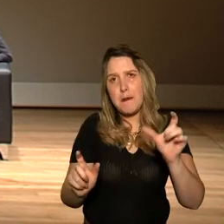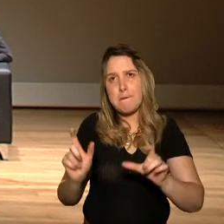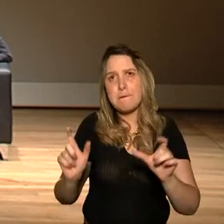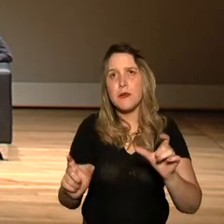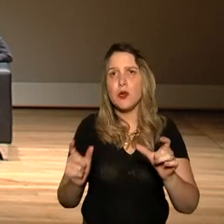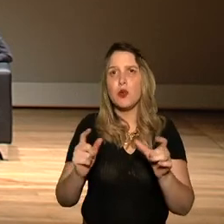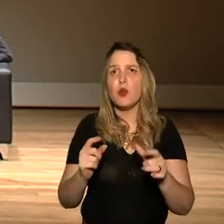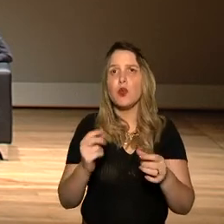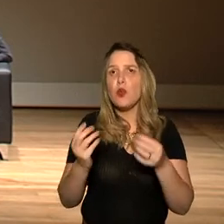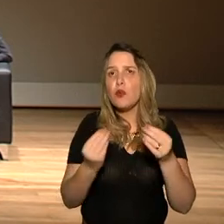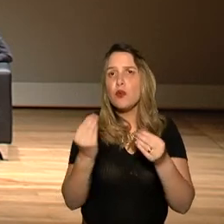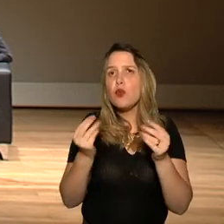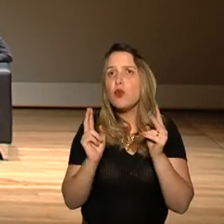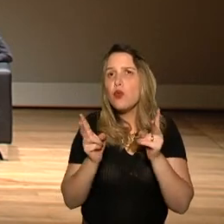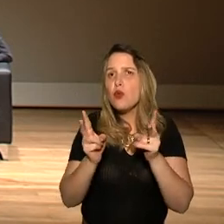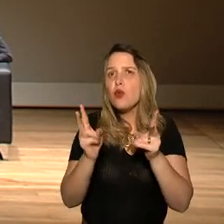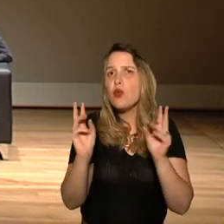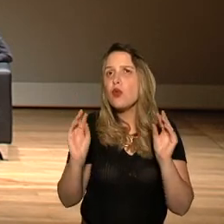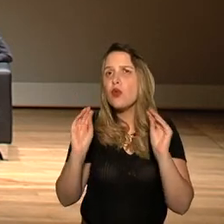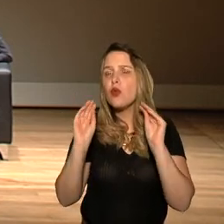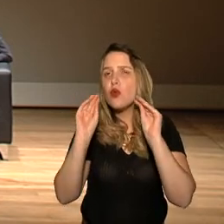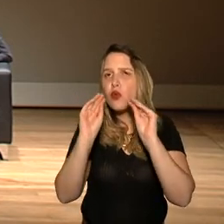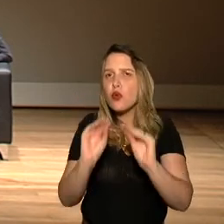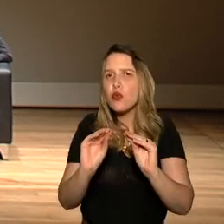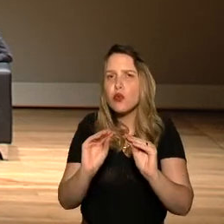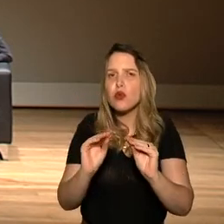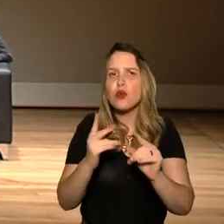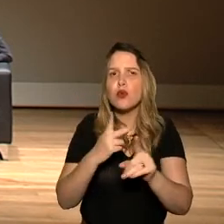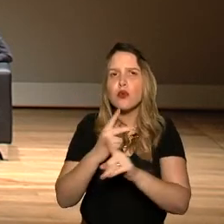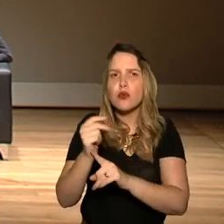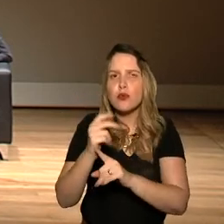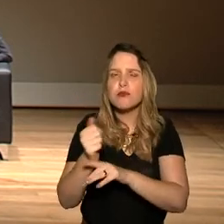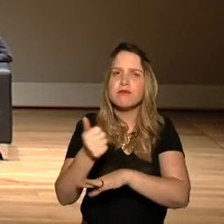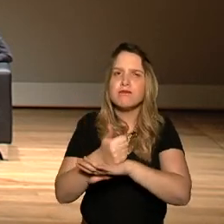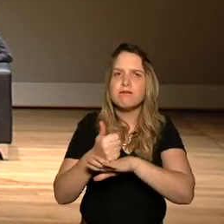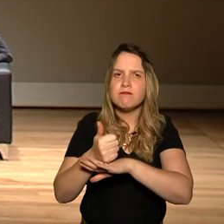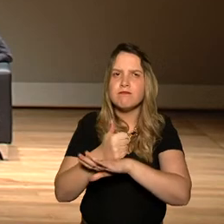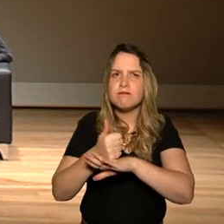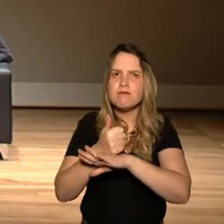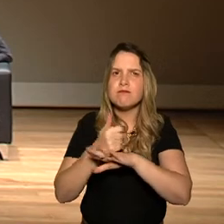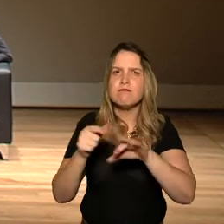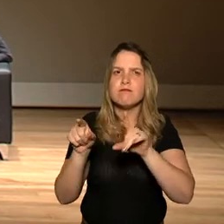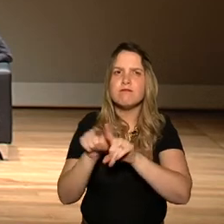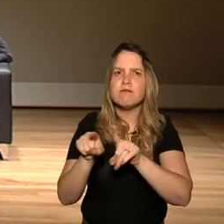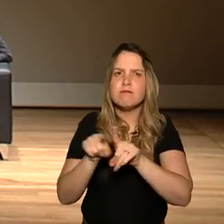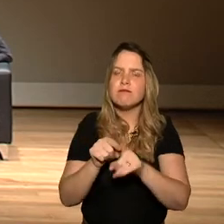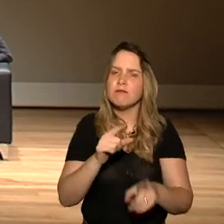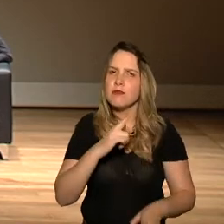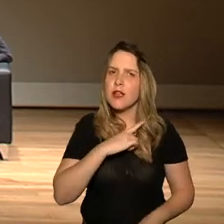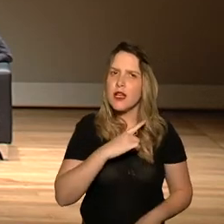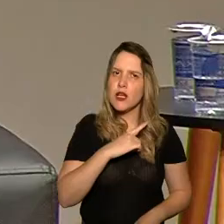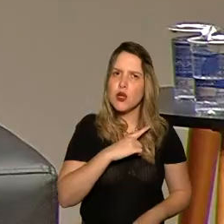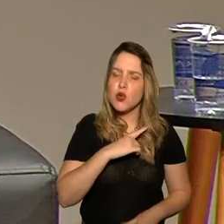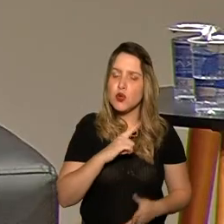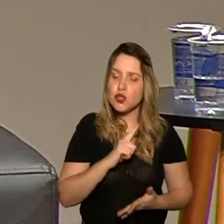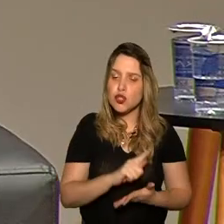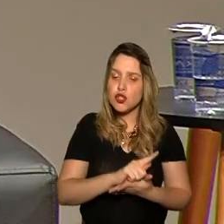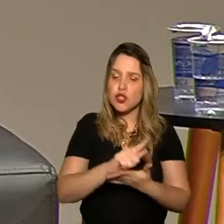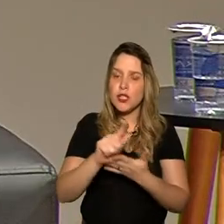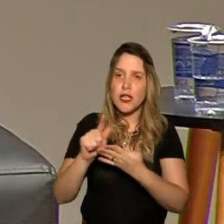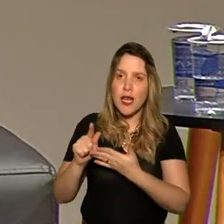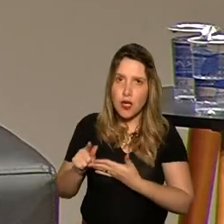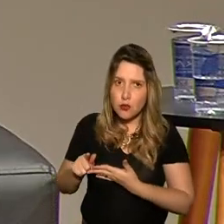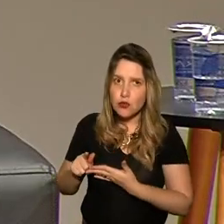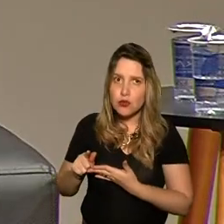contingênciamente se coloca como público de uma oferta institucional Ela também tem um marcador de gênero tem